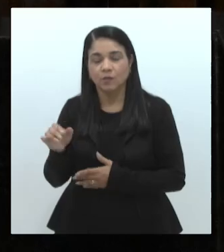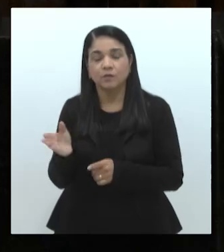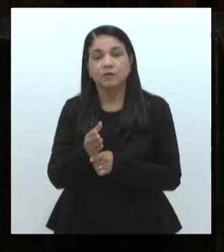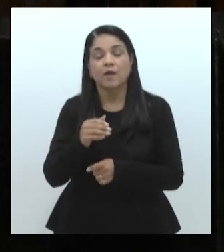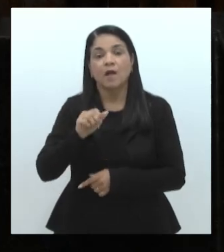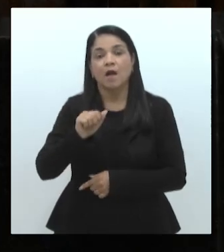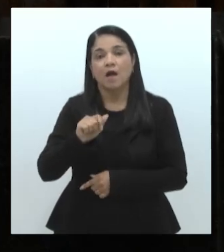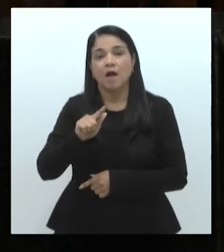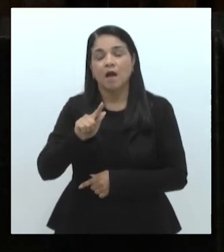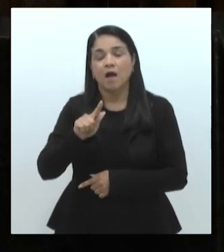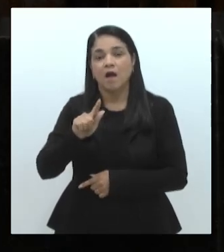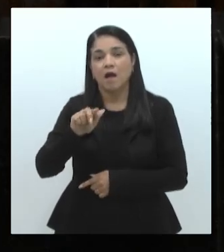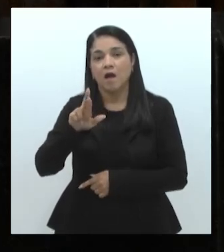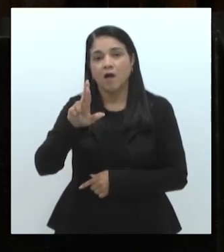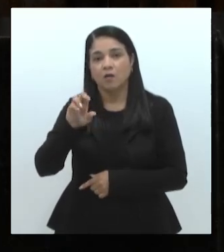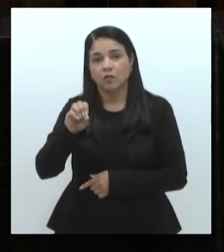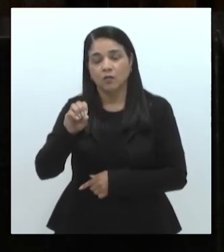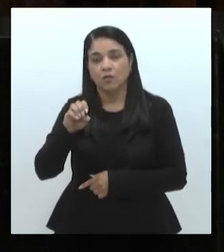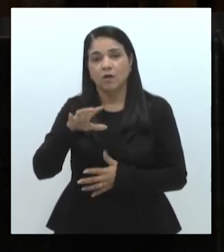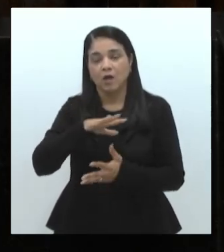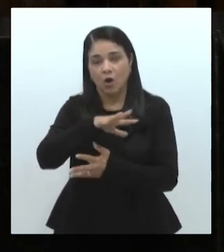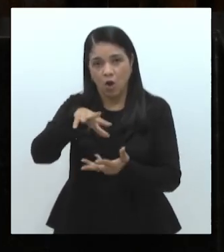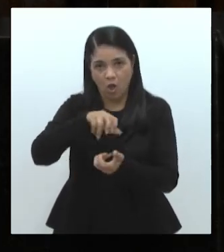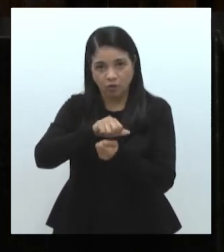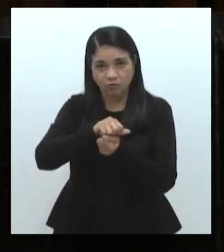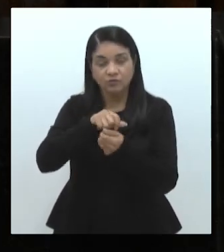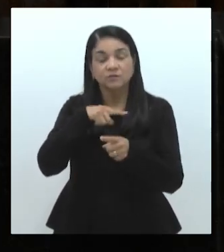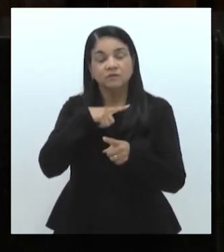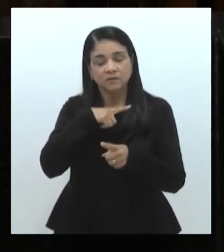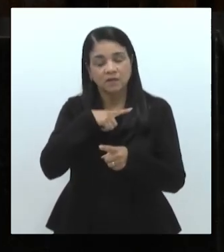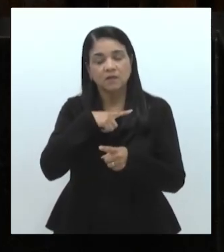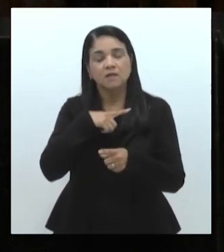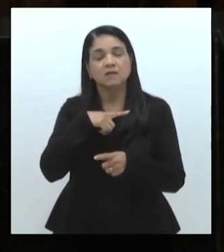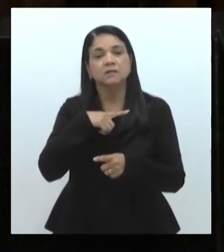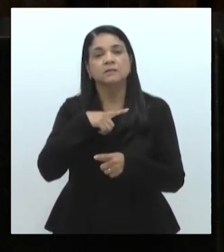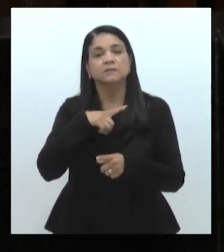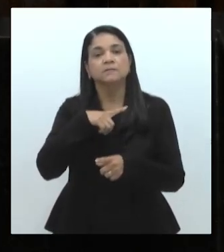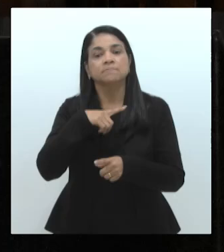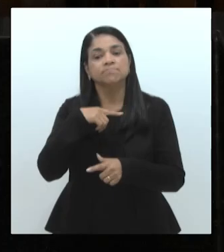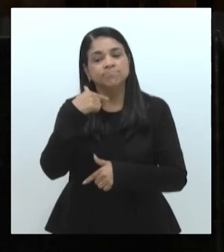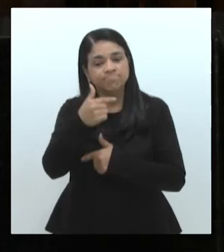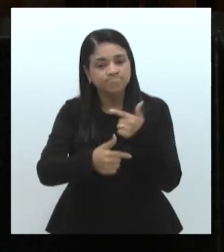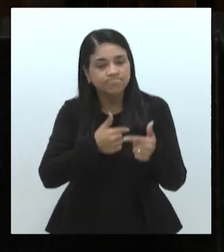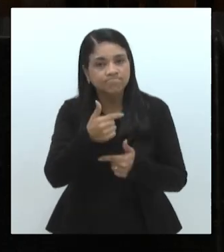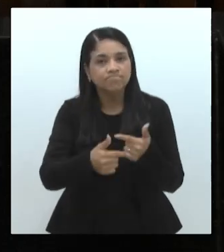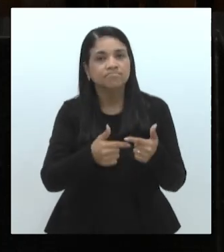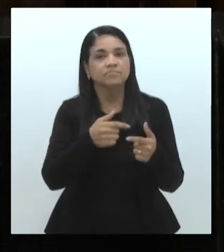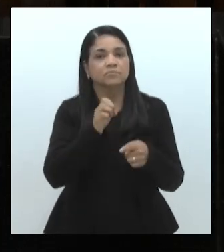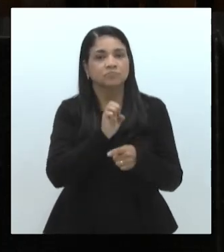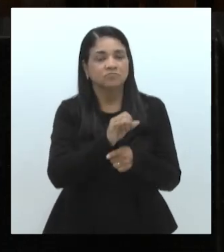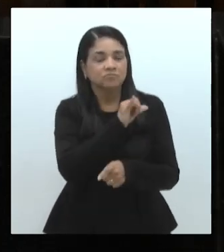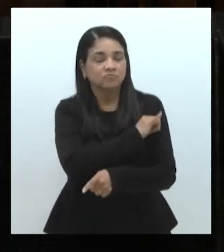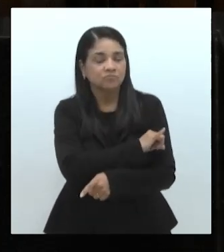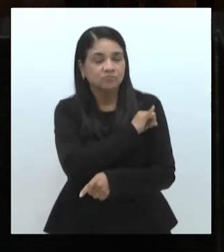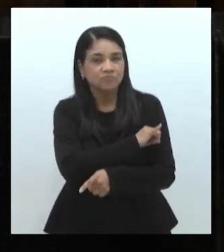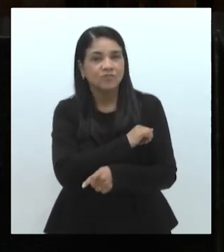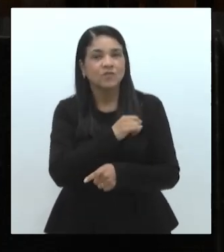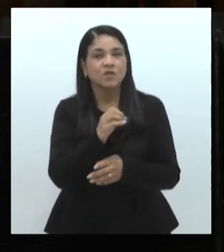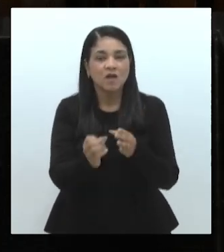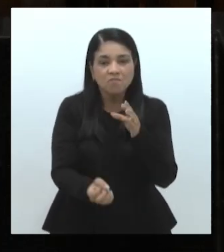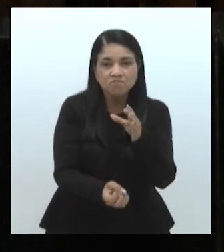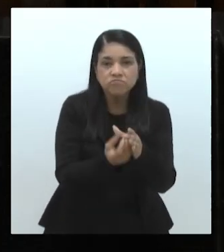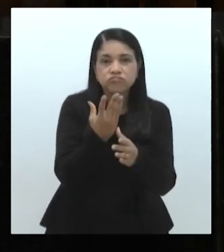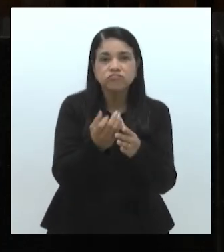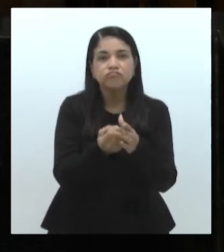um estado, nosso estado do Rio de Janeiro, com muito potencial para a produção de comida saudável, de